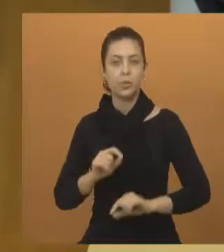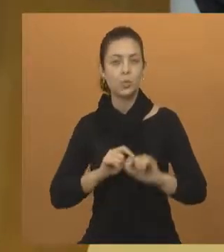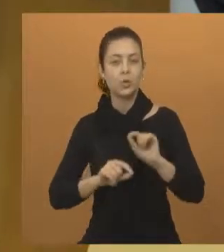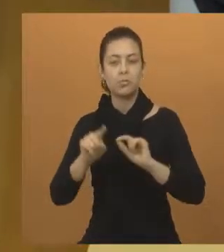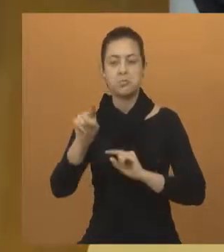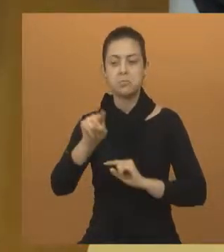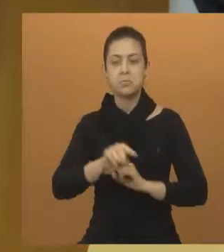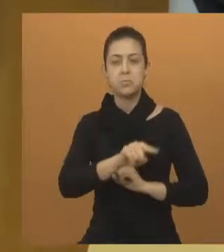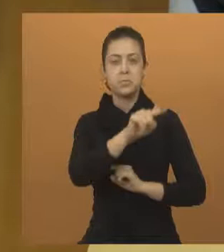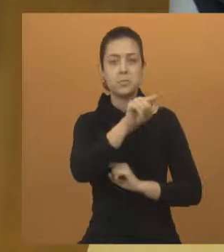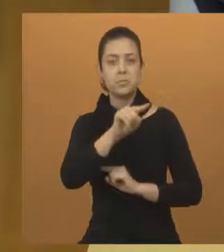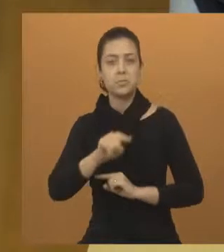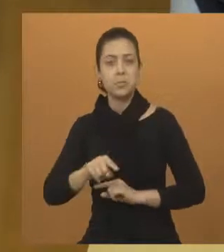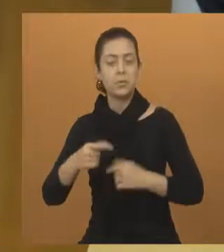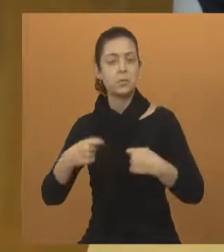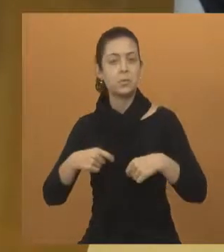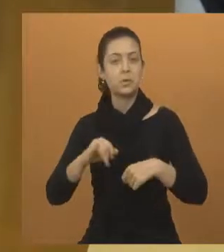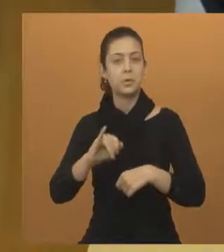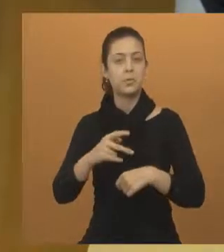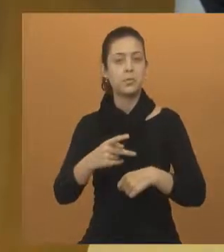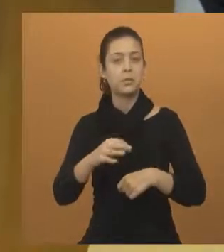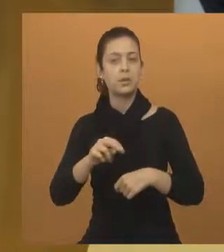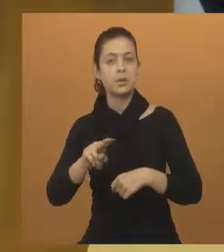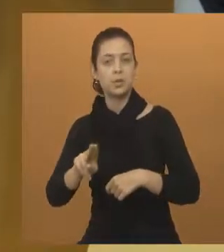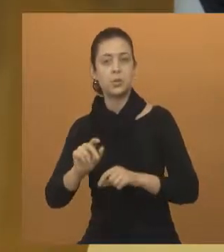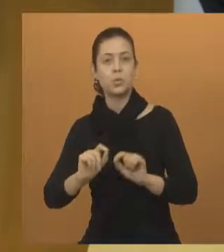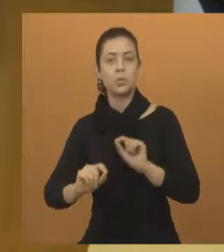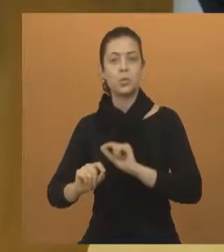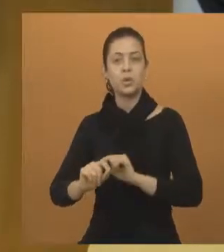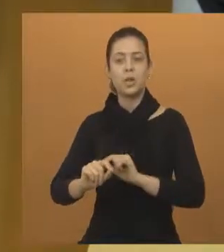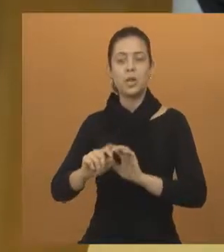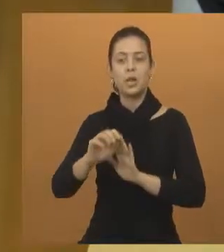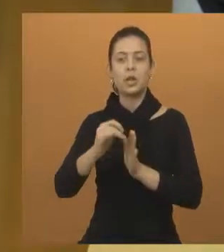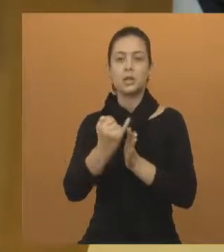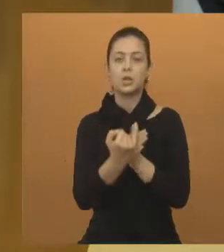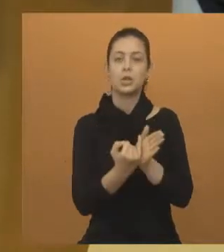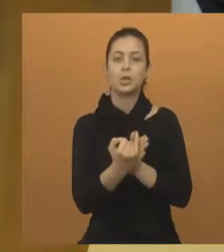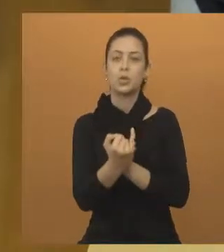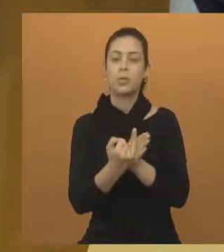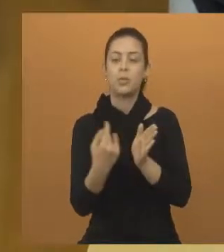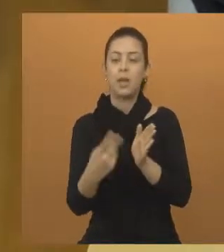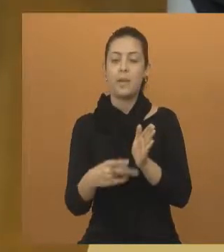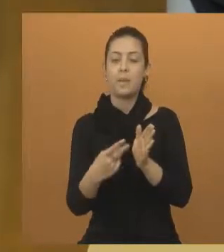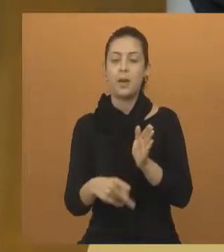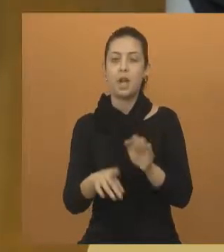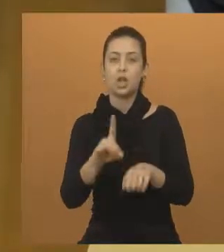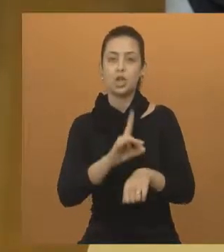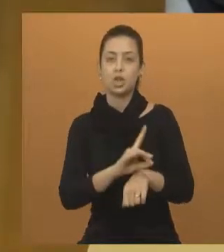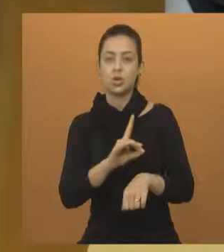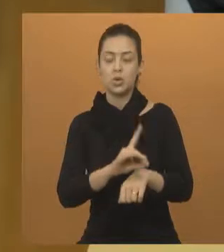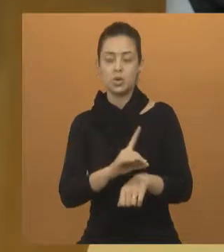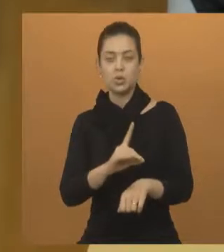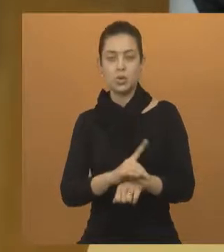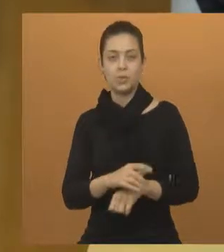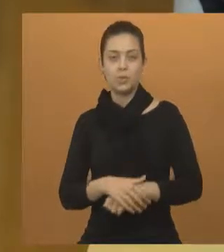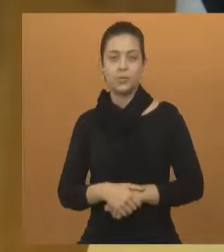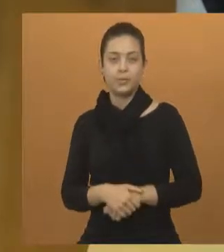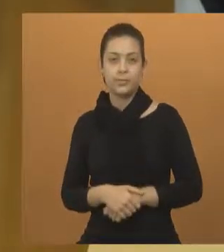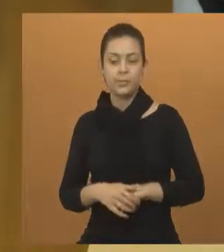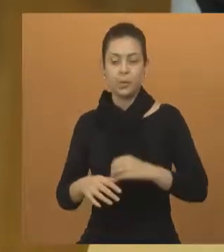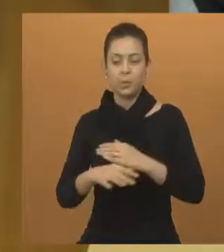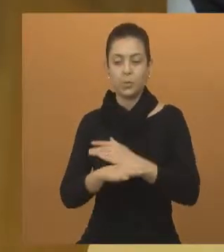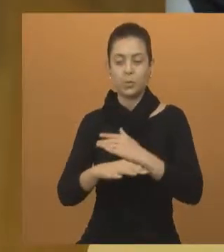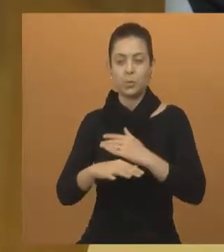e isentos os créditos tributários referentes ao Imposto sobre Propriedade Predial e Territorial